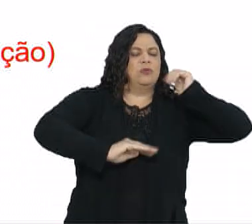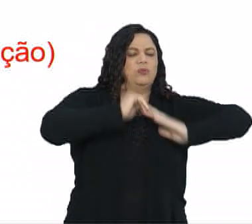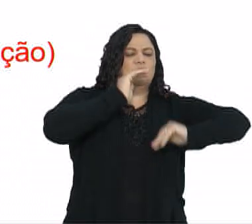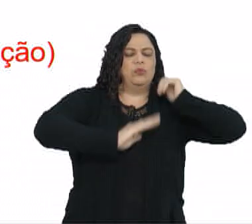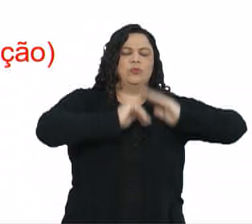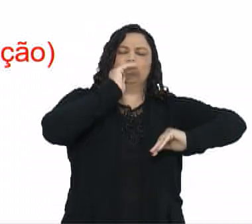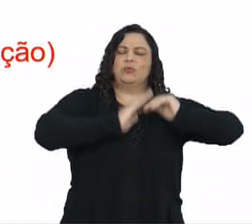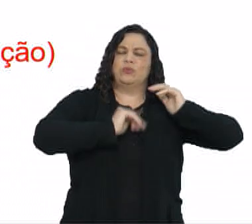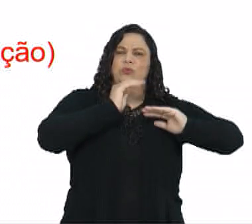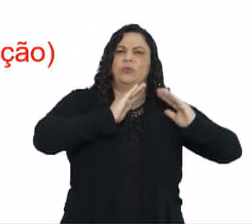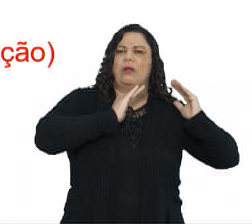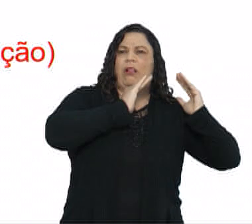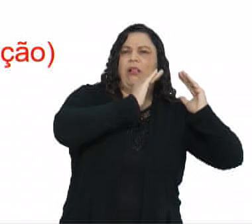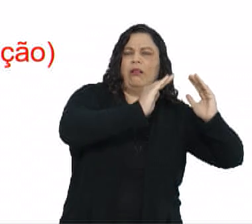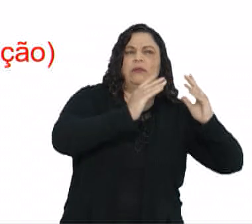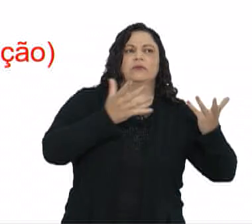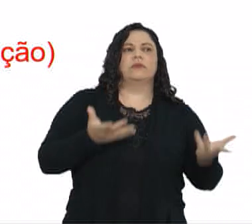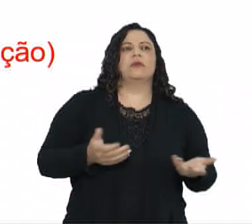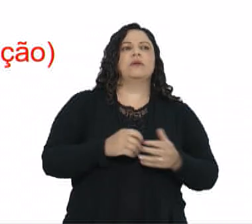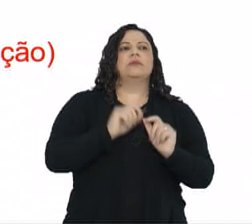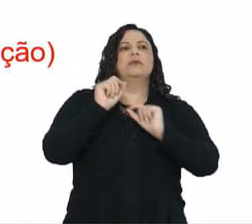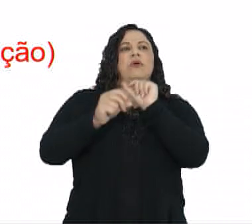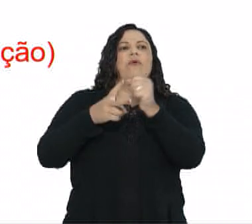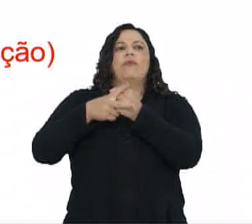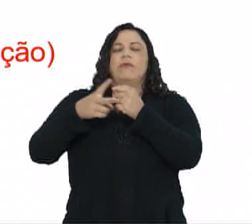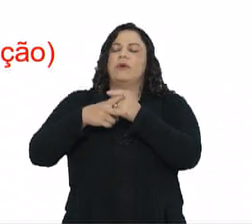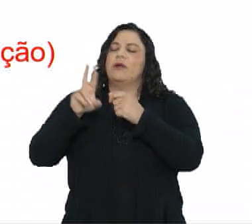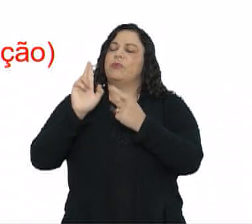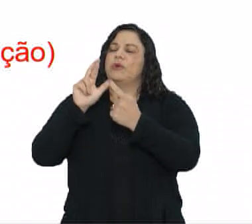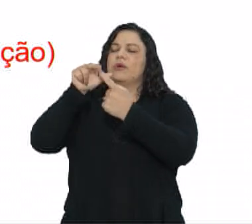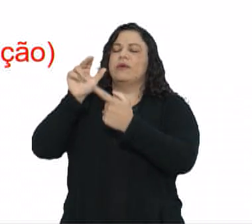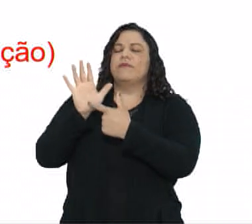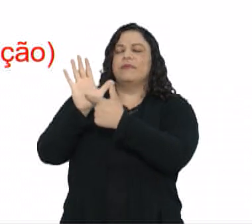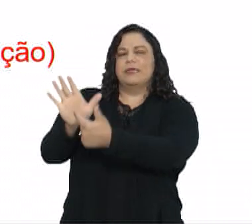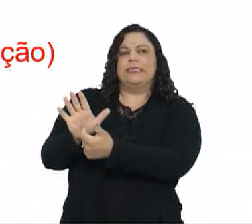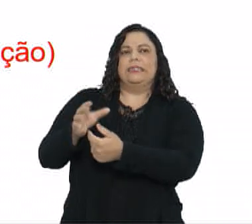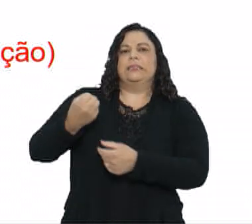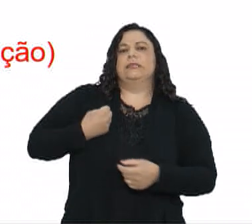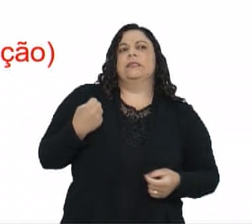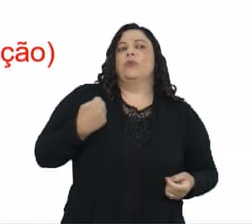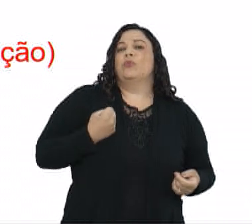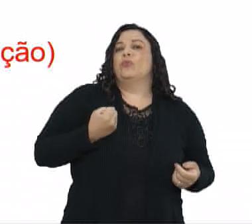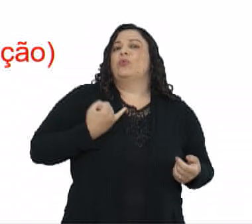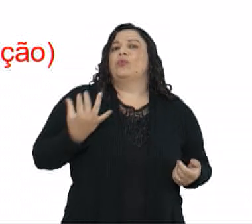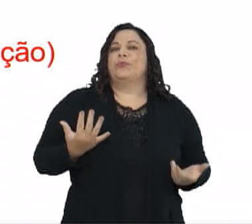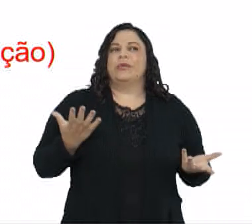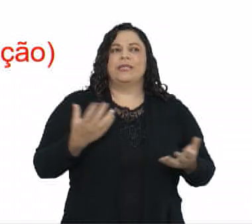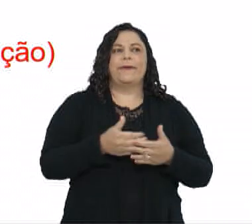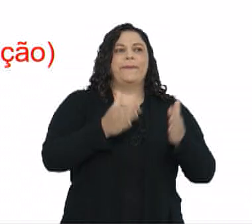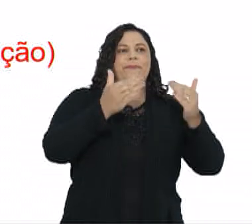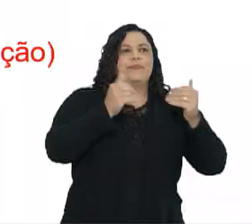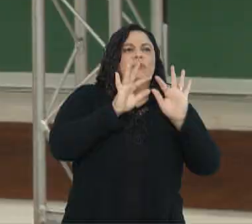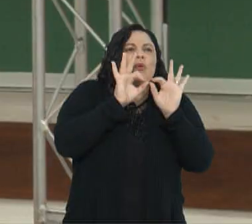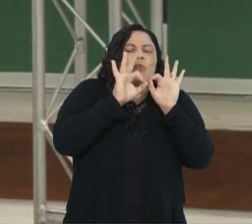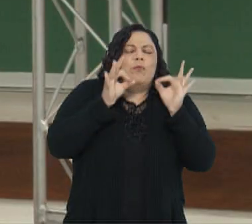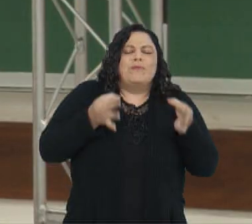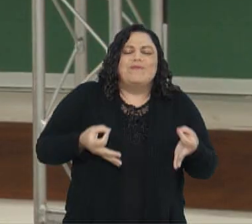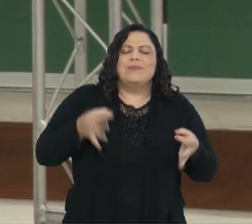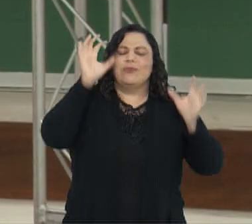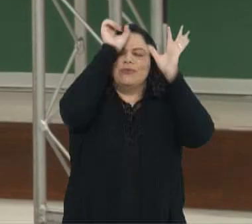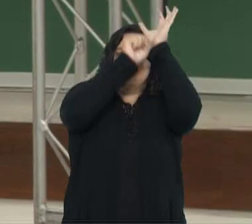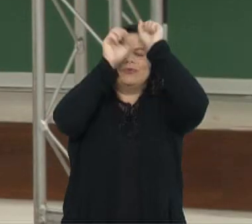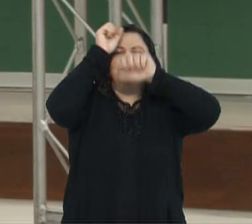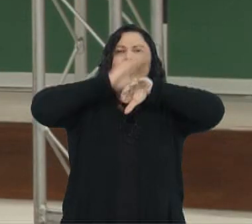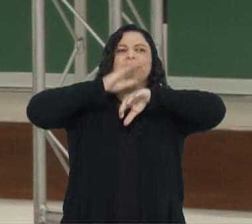refere a um numeral. O humilde aprende mais, o verbo refere-se a uma palavra